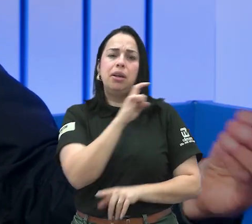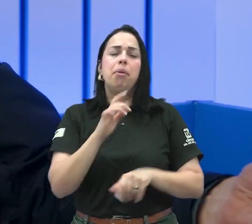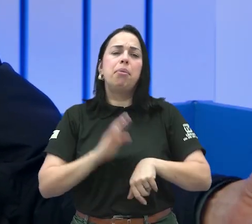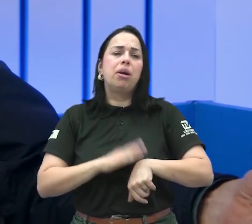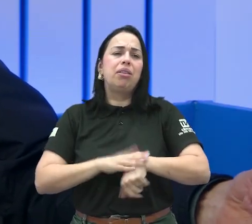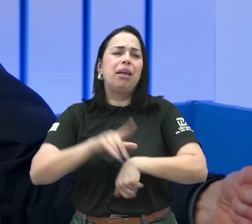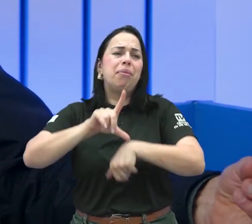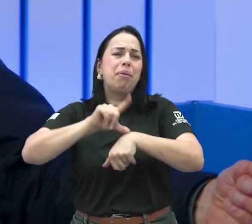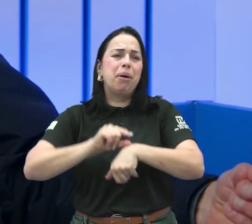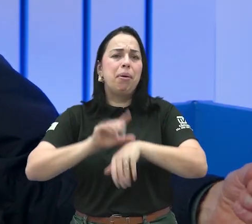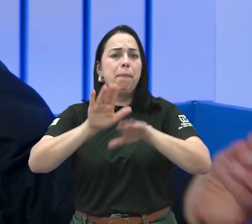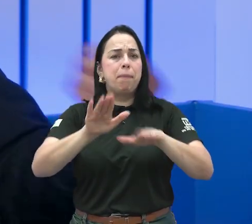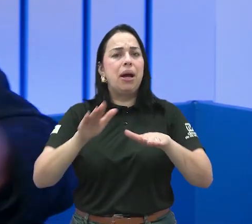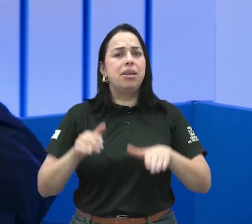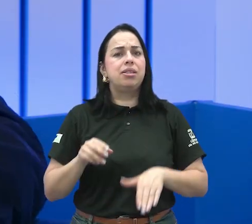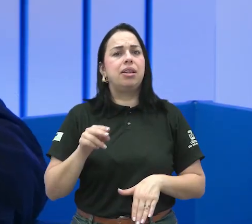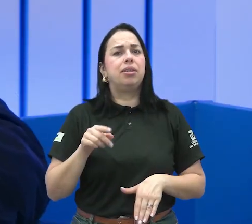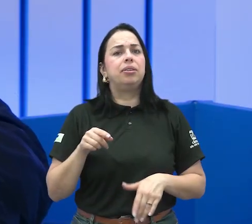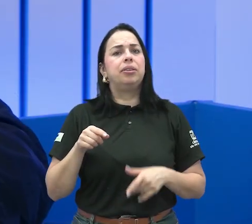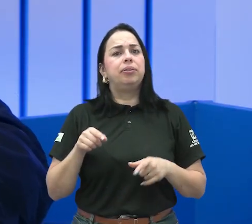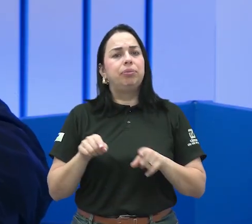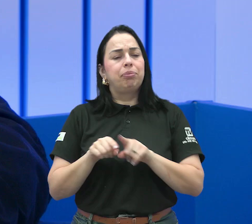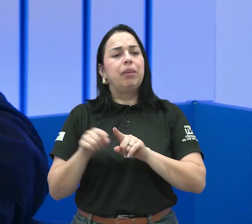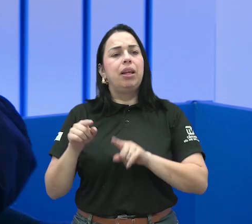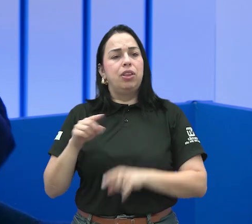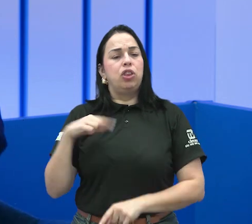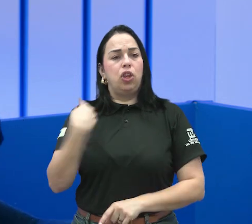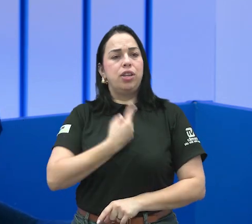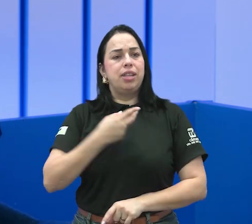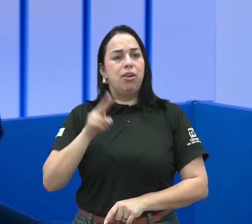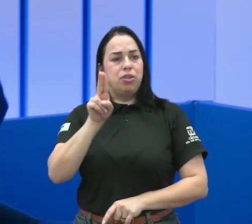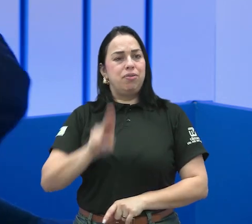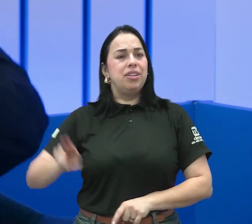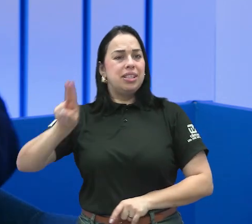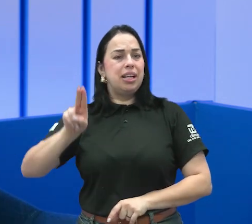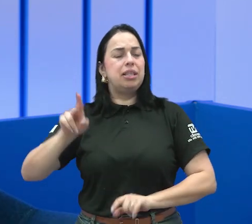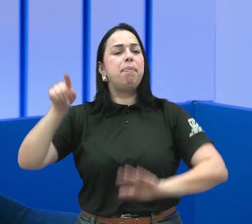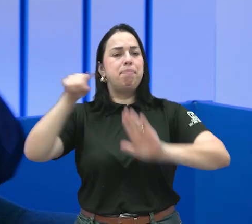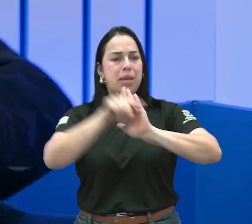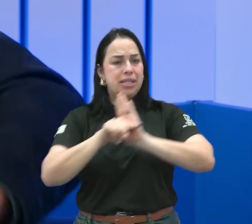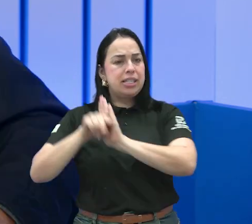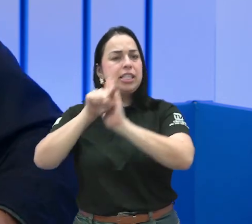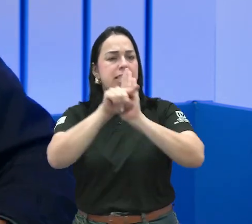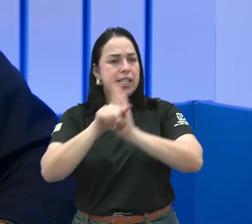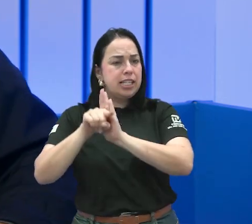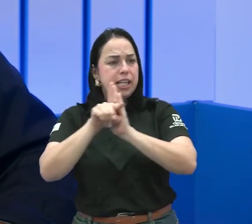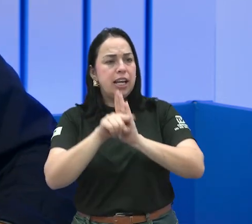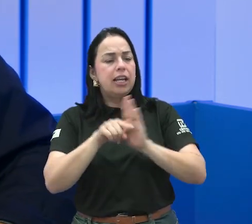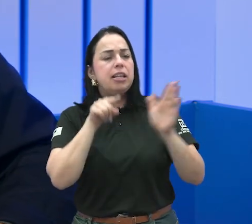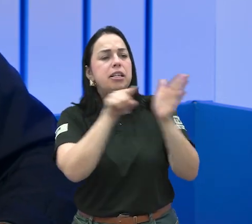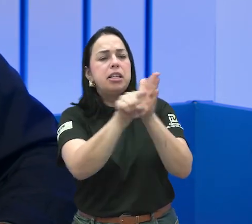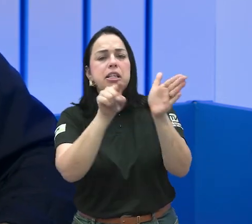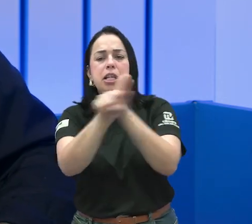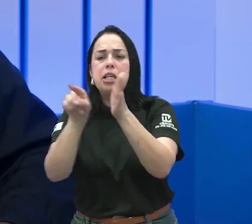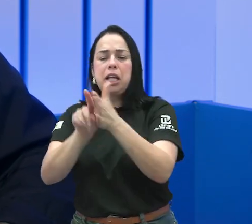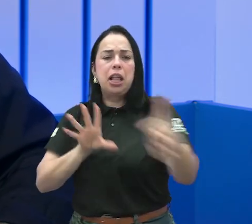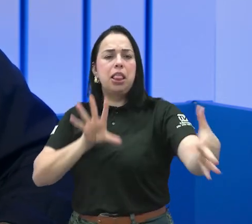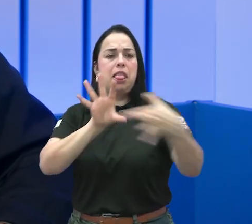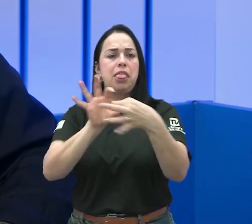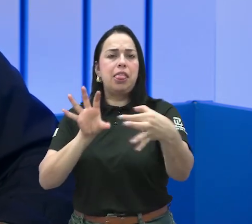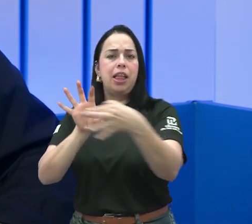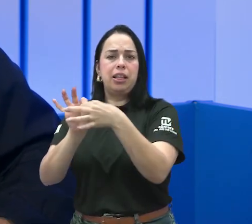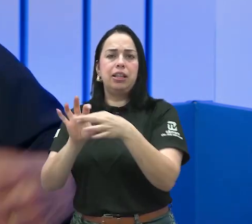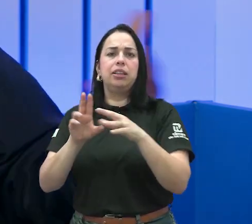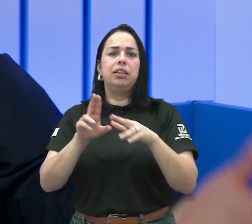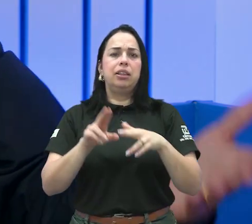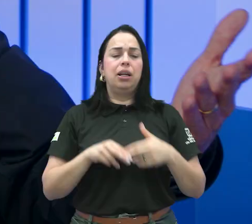com pouco tempo, mas o papel da universidade, além de pesquisar isso, é se ligar com esses grupos sociais, se conectar